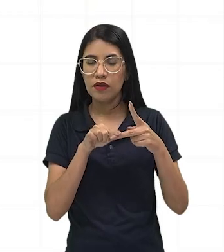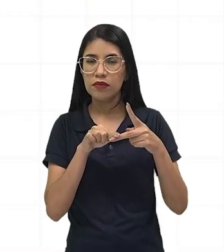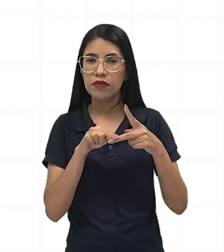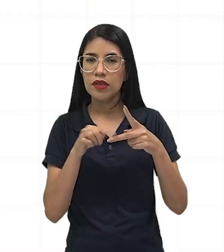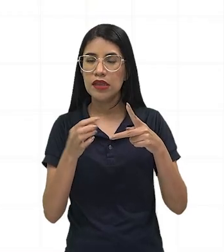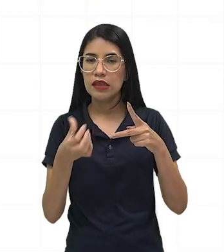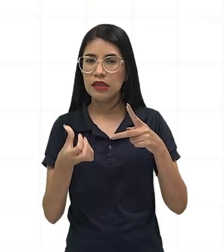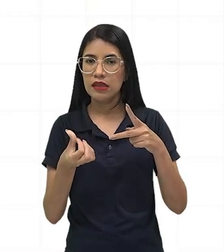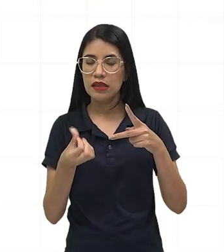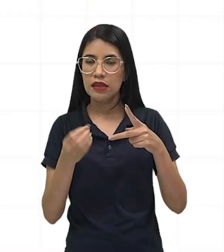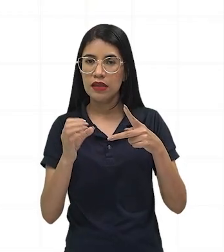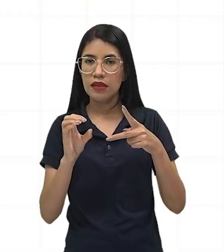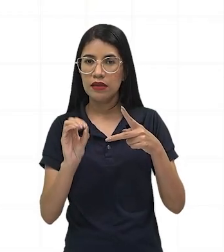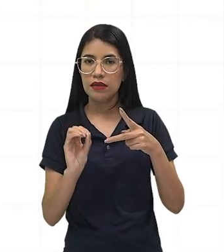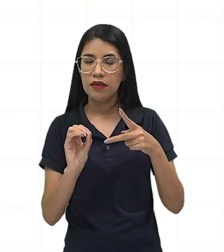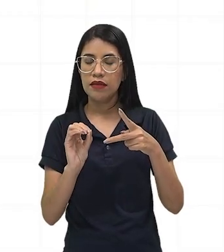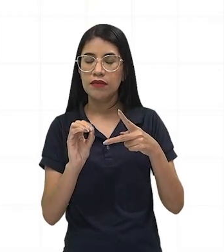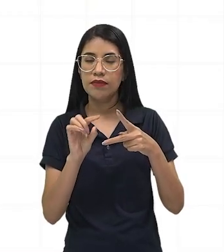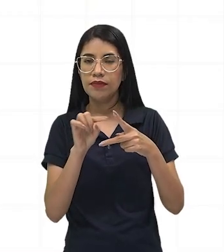graus,